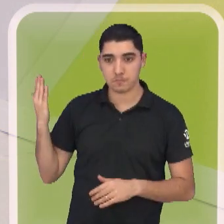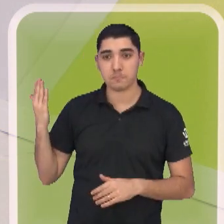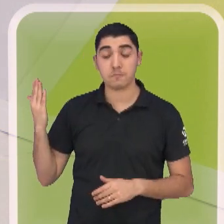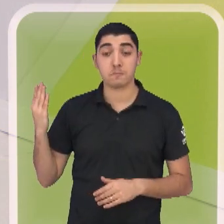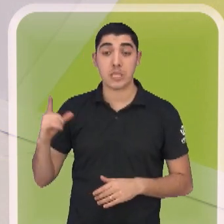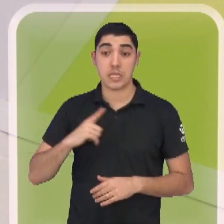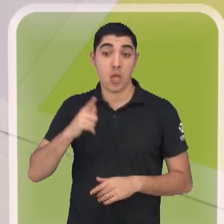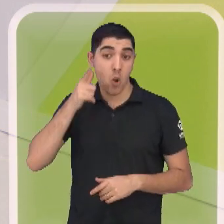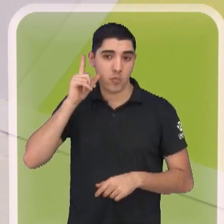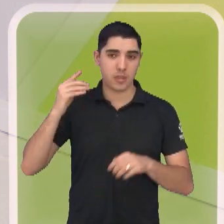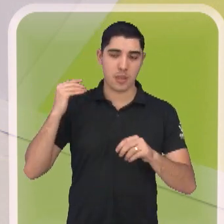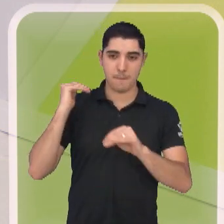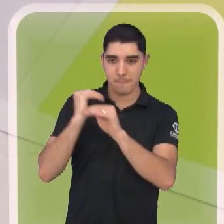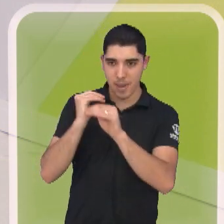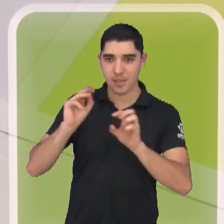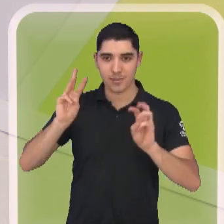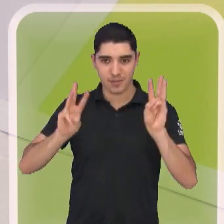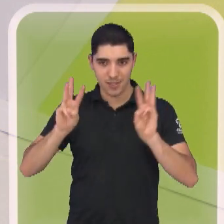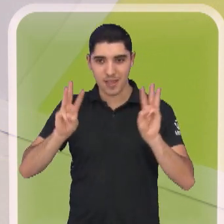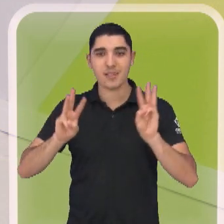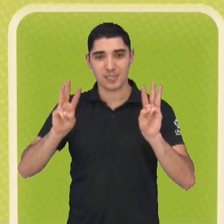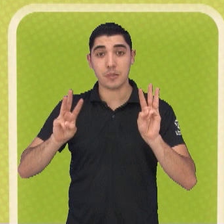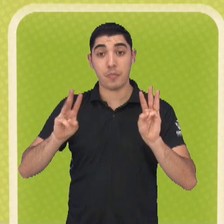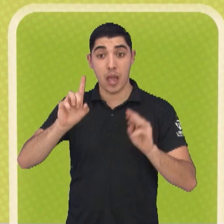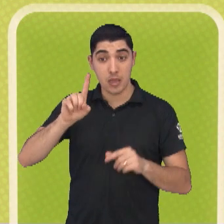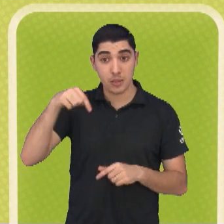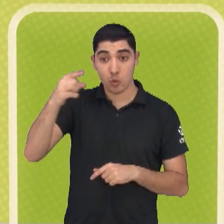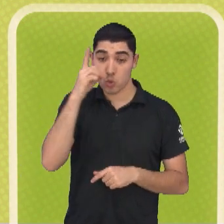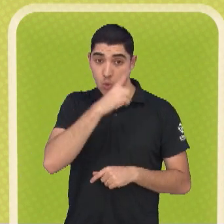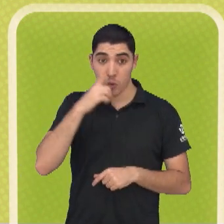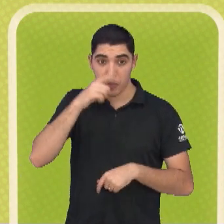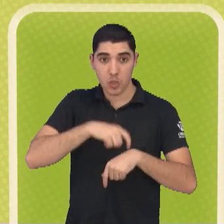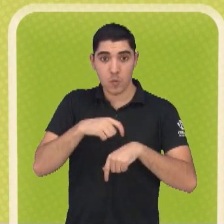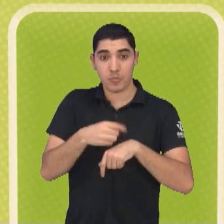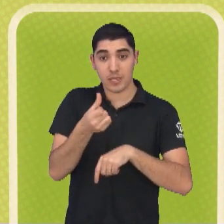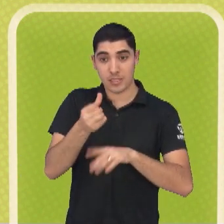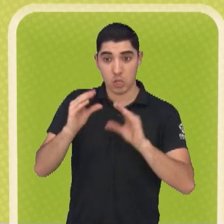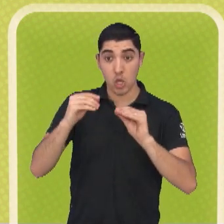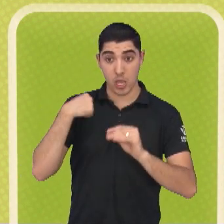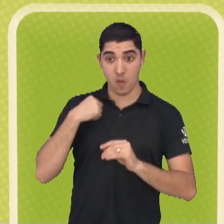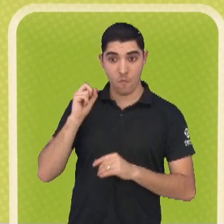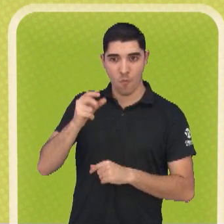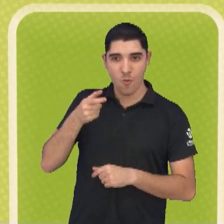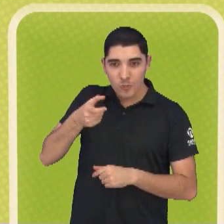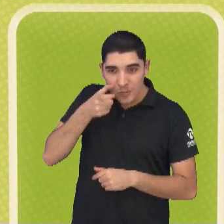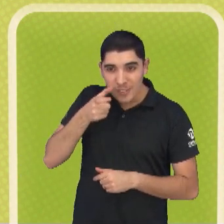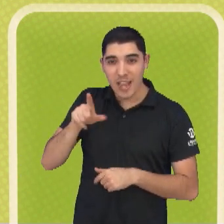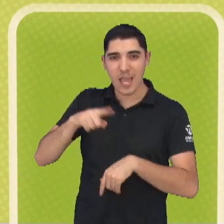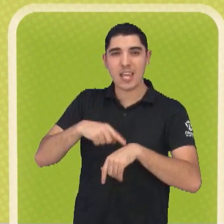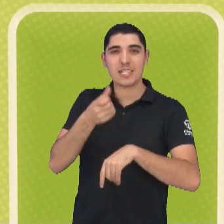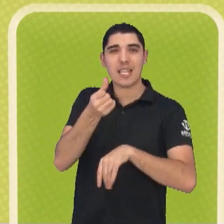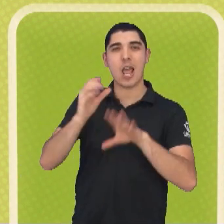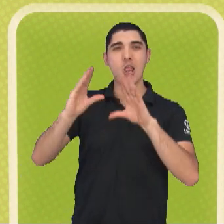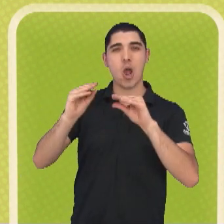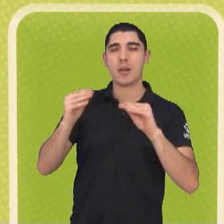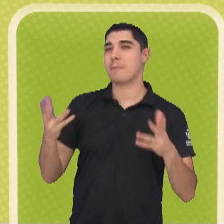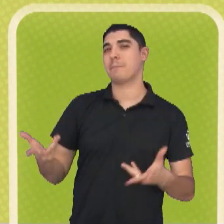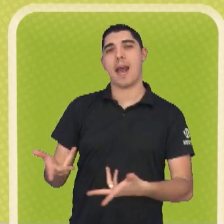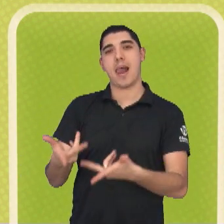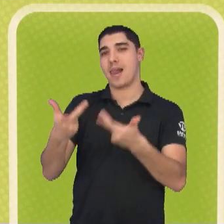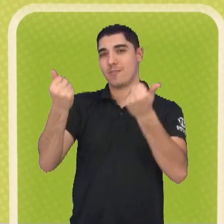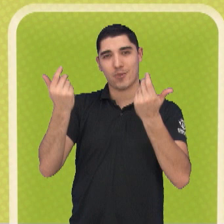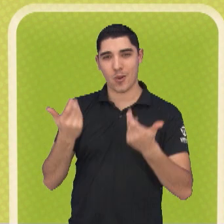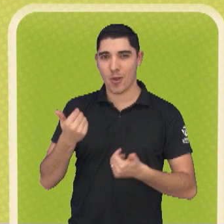tivemos aí Um empate 3 a 3 Dracena eles são José domingo 18 horas estarei lá na cobertura dessa parte 18 horas da madrugada é um horário belíssimo